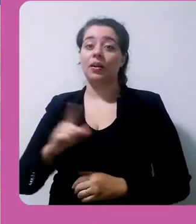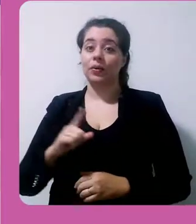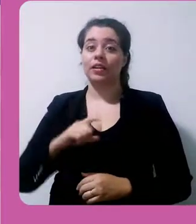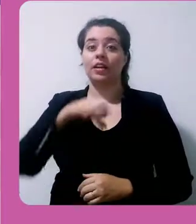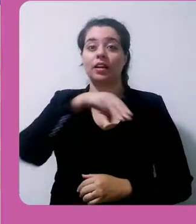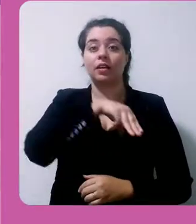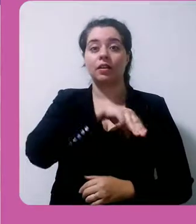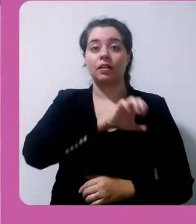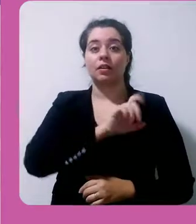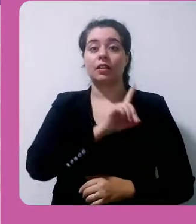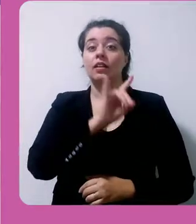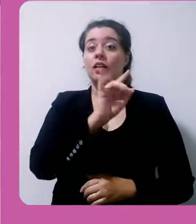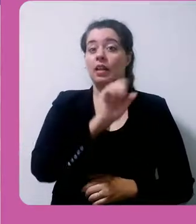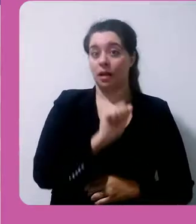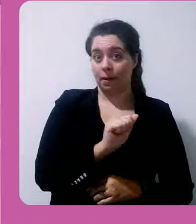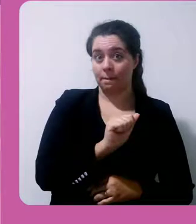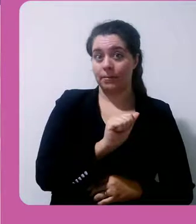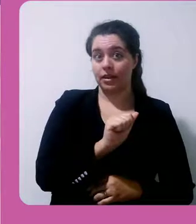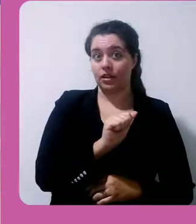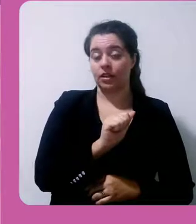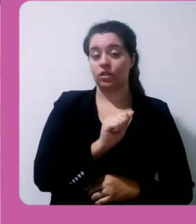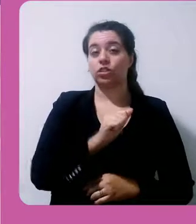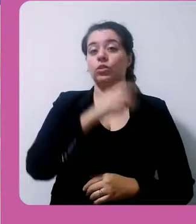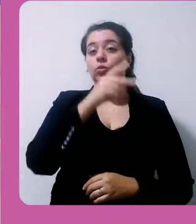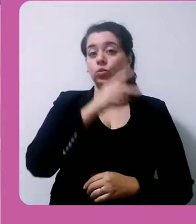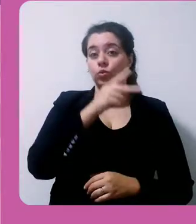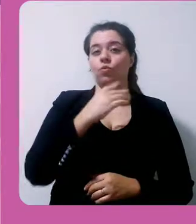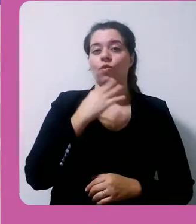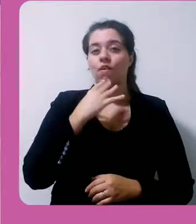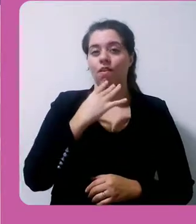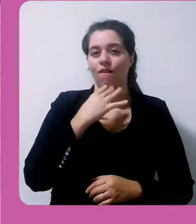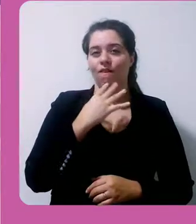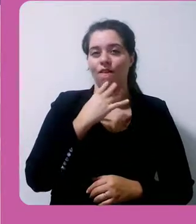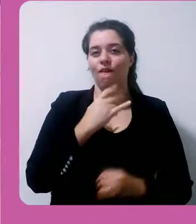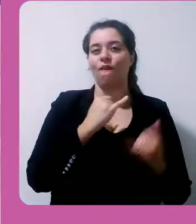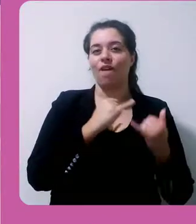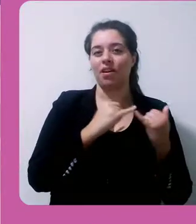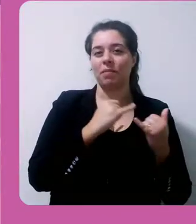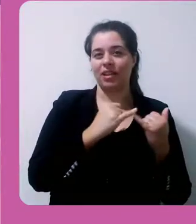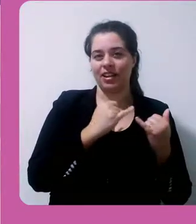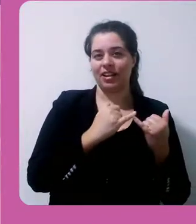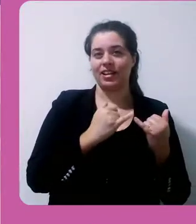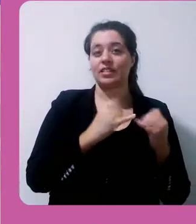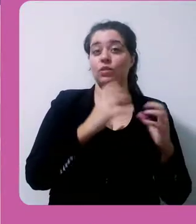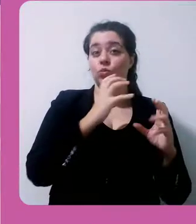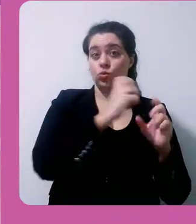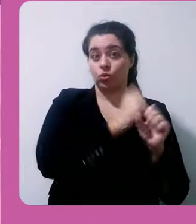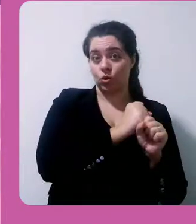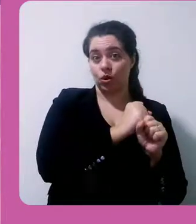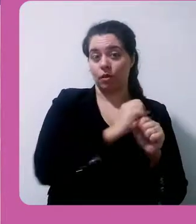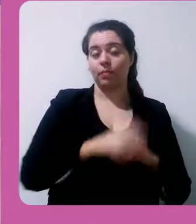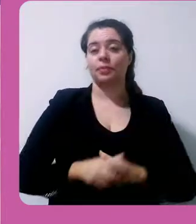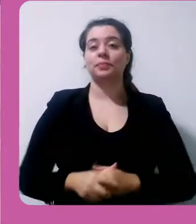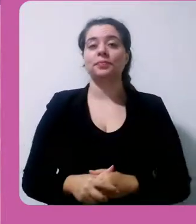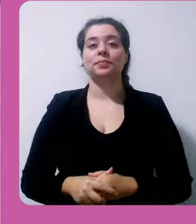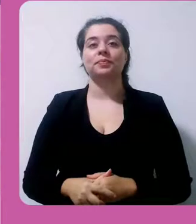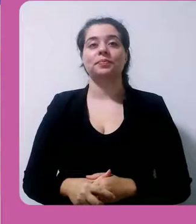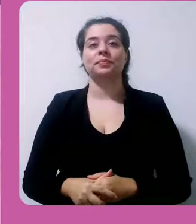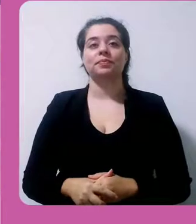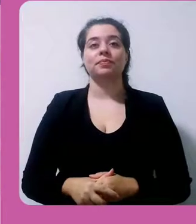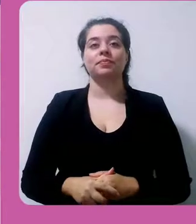mais, como elas estão no mesmo nível, a mesma cor, é o mesmo nível, é uma soma,